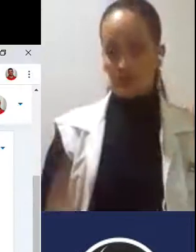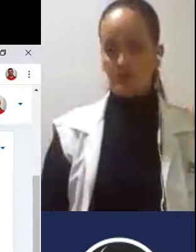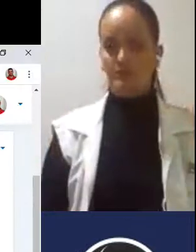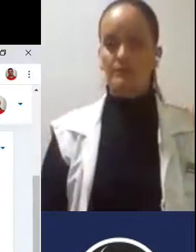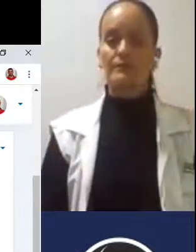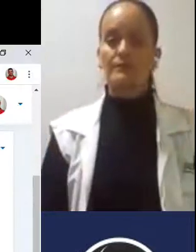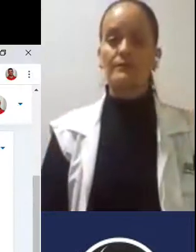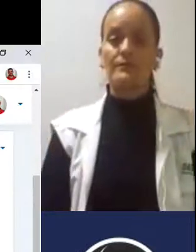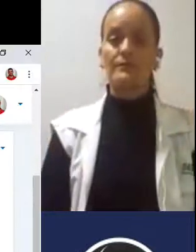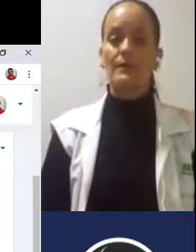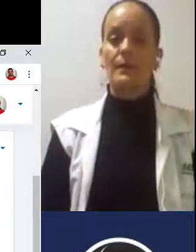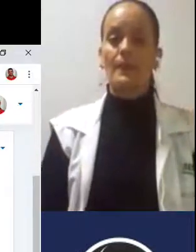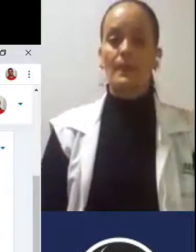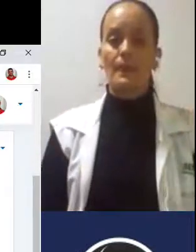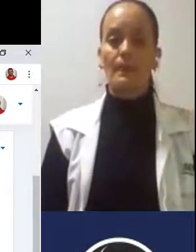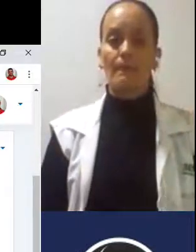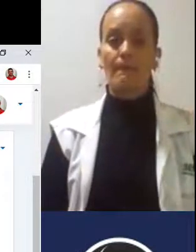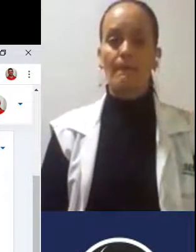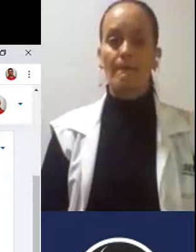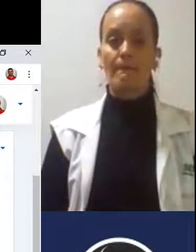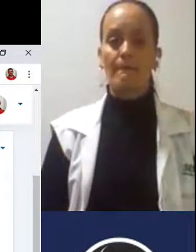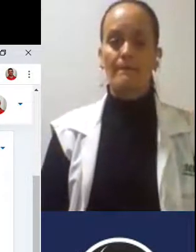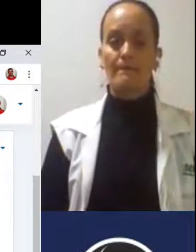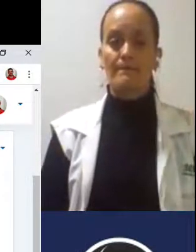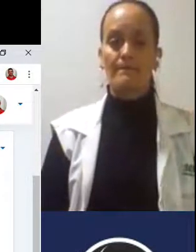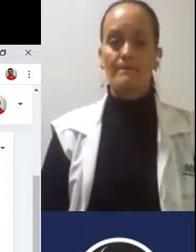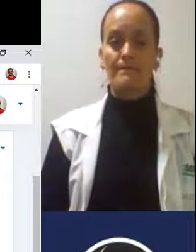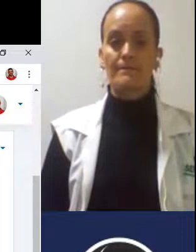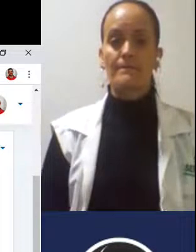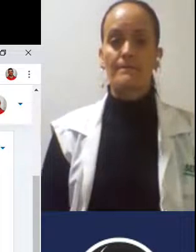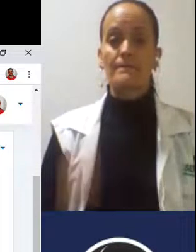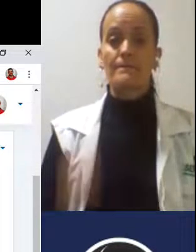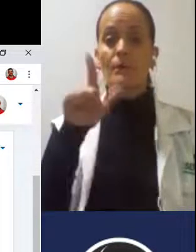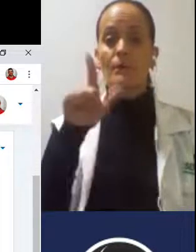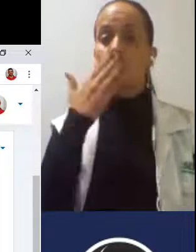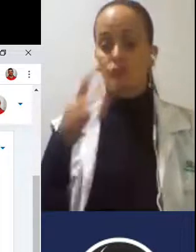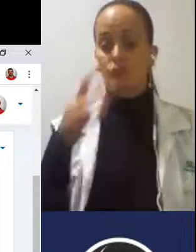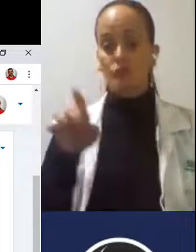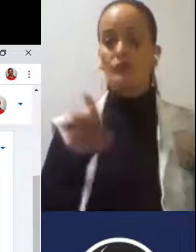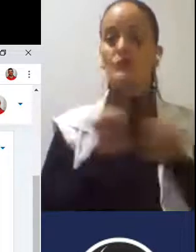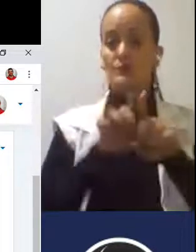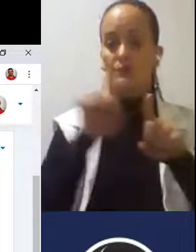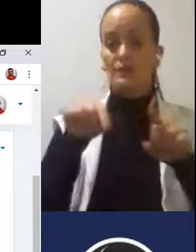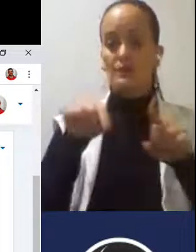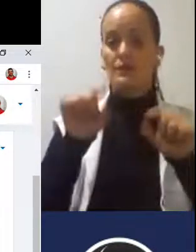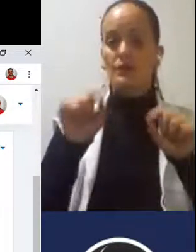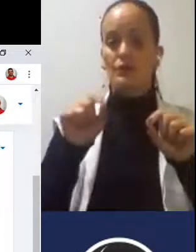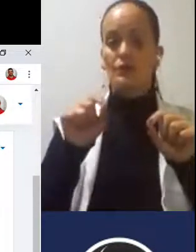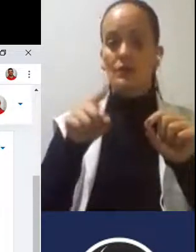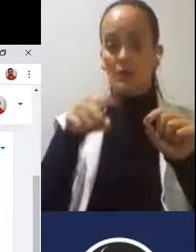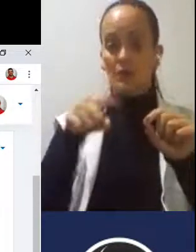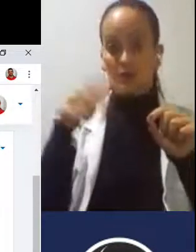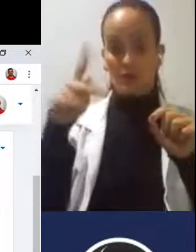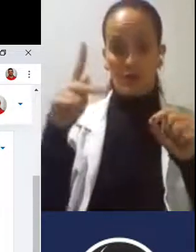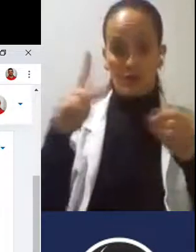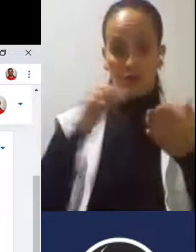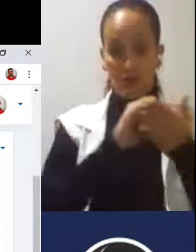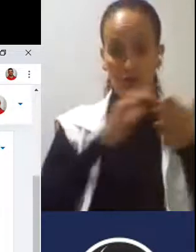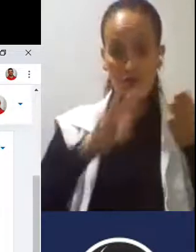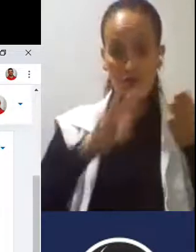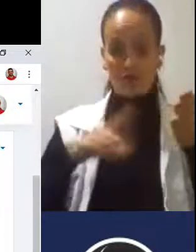voltar aqui. A gente tem outro tipo de associação, né? Na SAP aí de vocês, vai aparecer essa associação